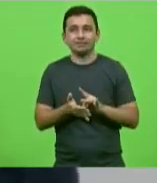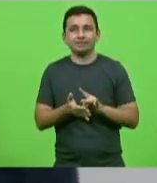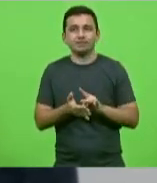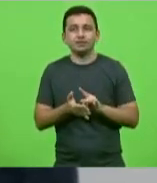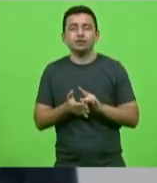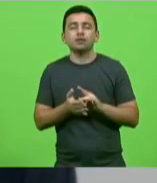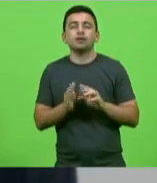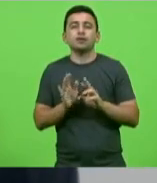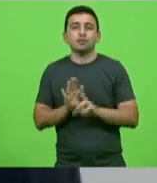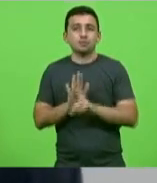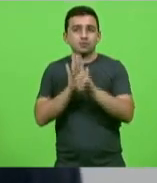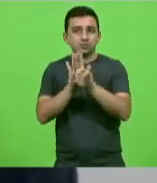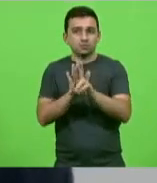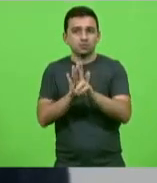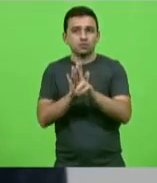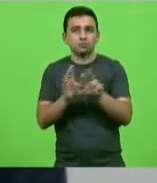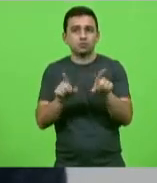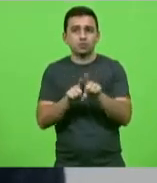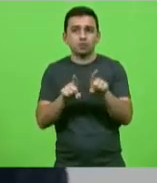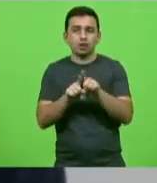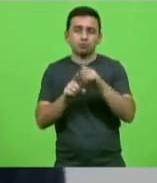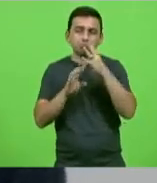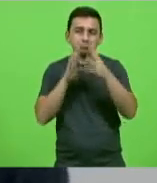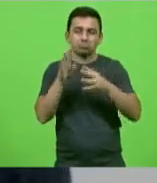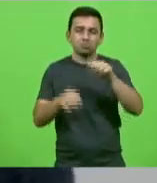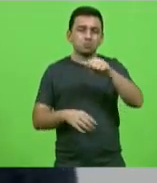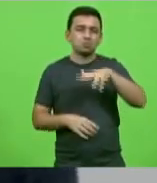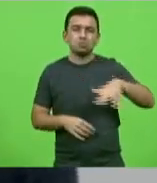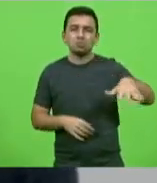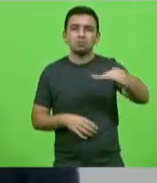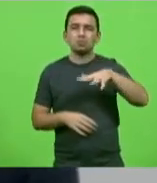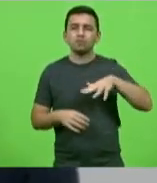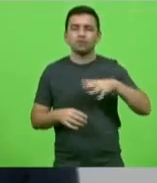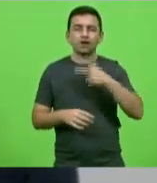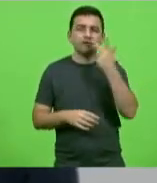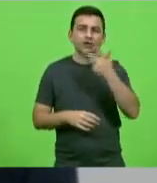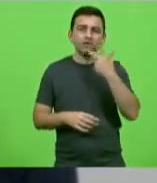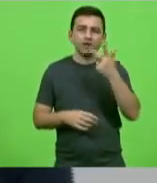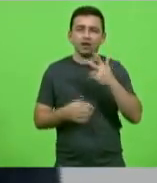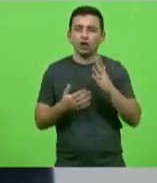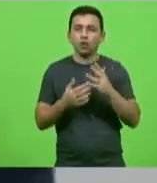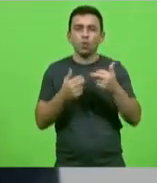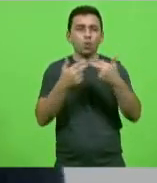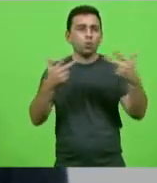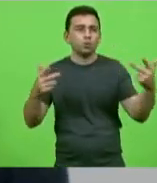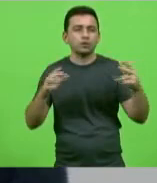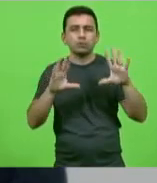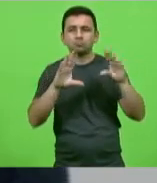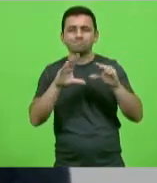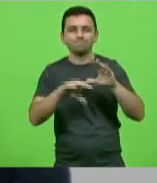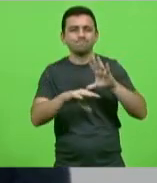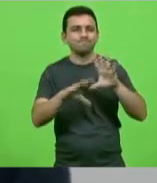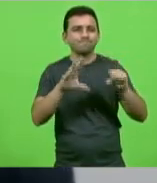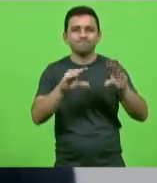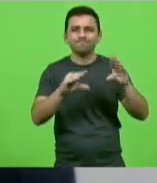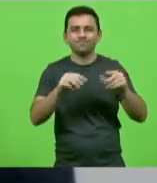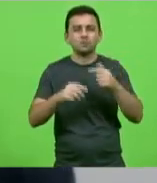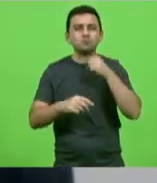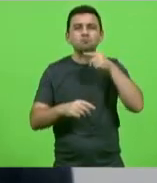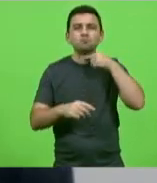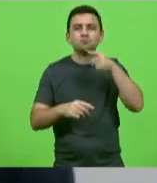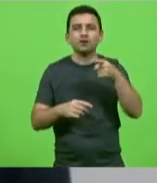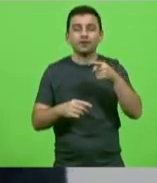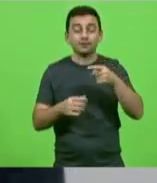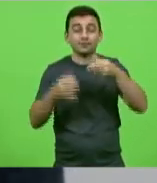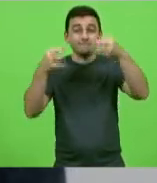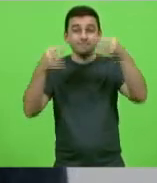a representação é desfiada em acusações genéricas, empregando fórmulas abstratas, não trazendo elementos mínimos